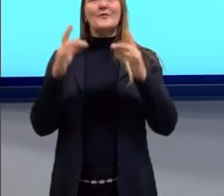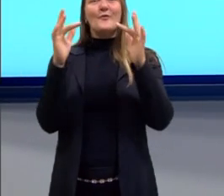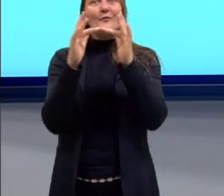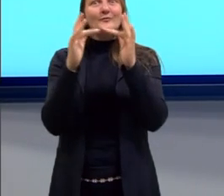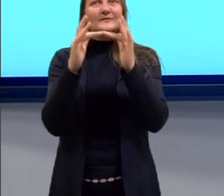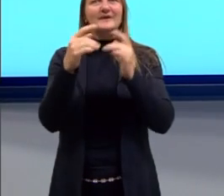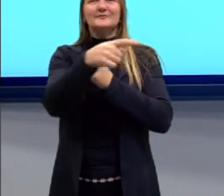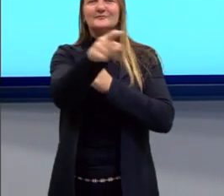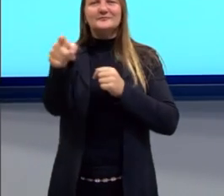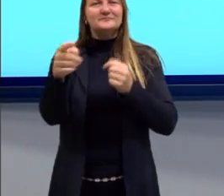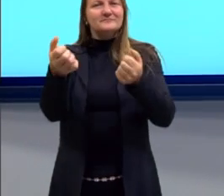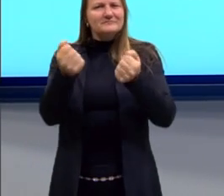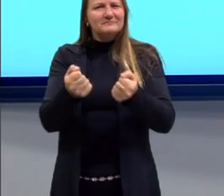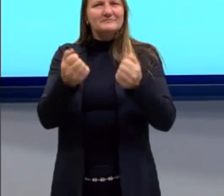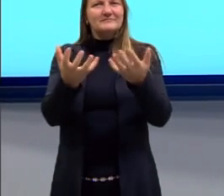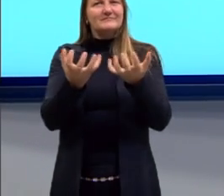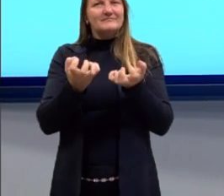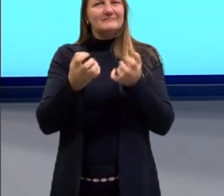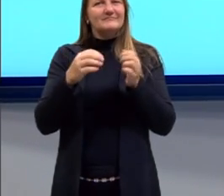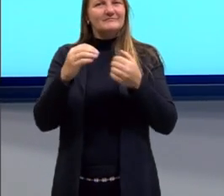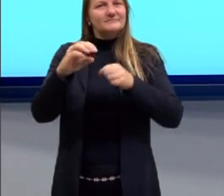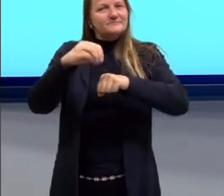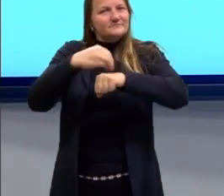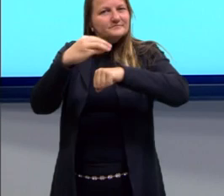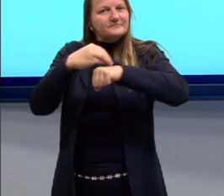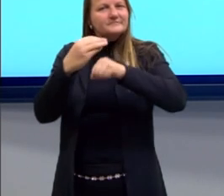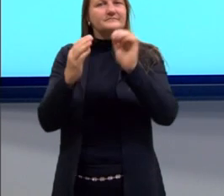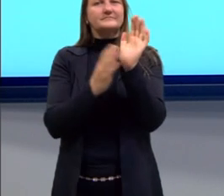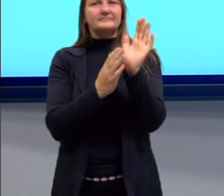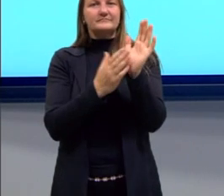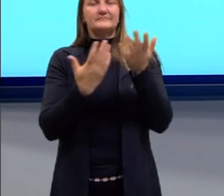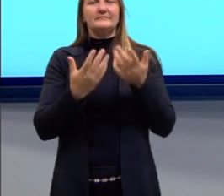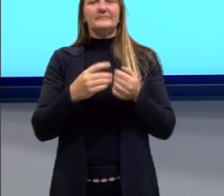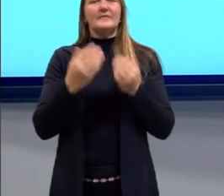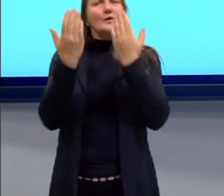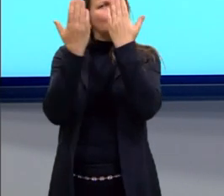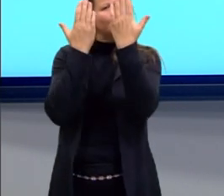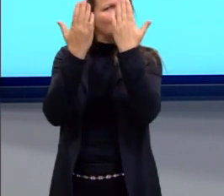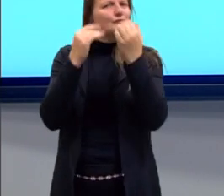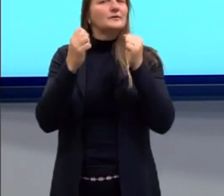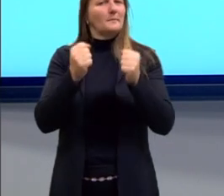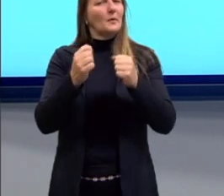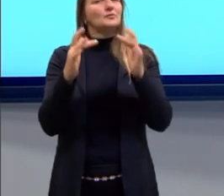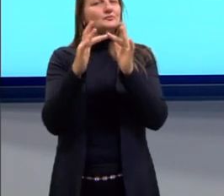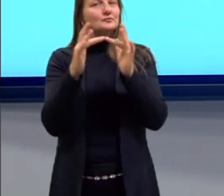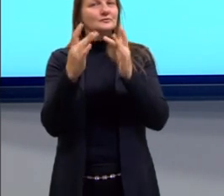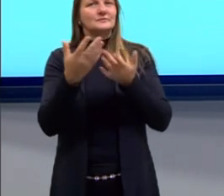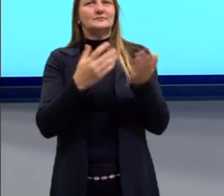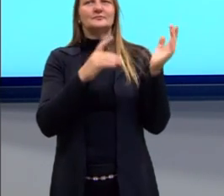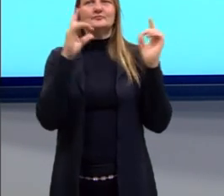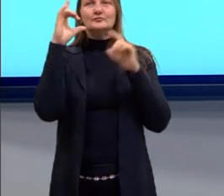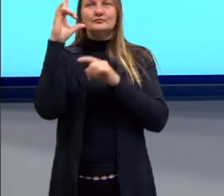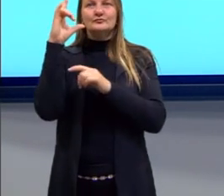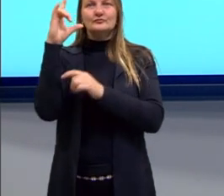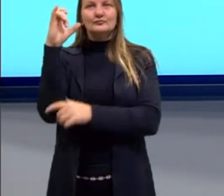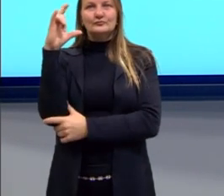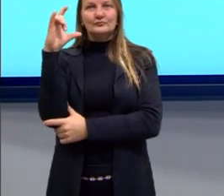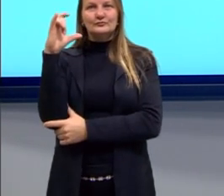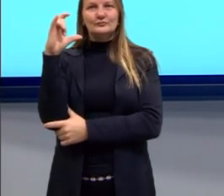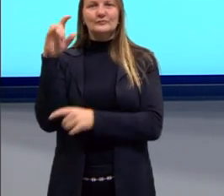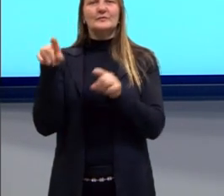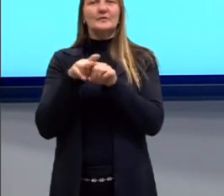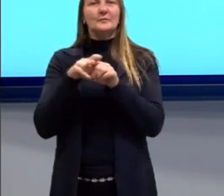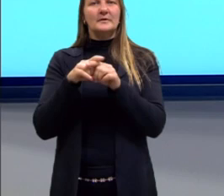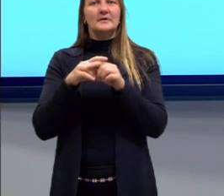contato se vocês quiserem mandar alguma sugestão tirar dúvidas tem o meu Instagram e também